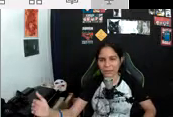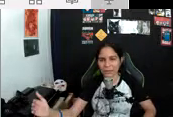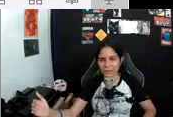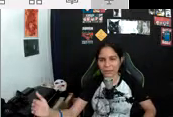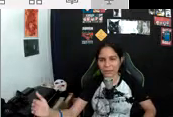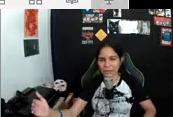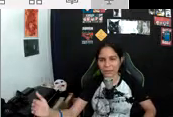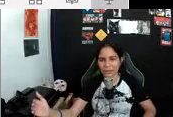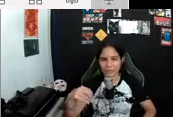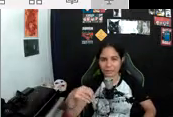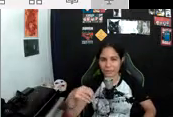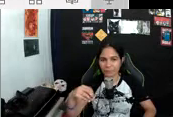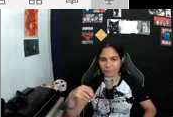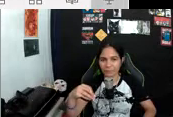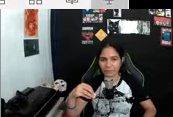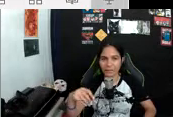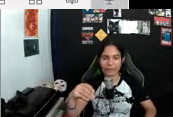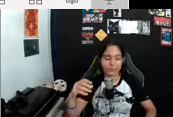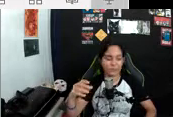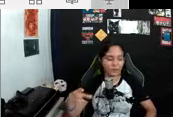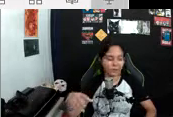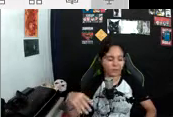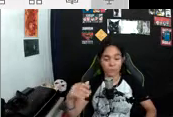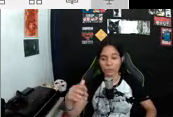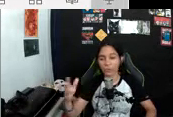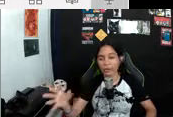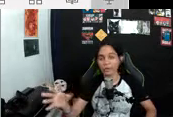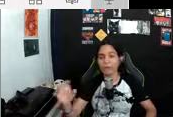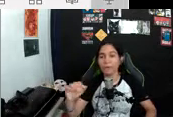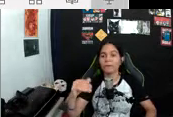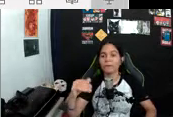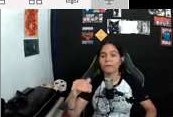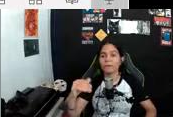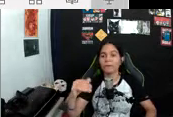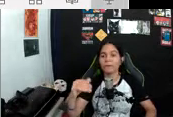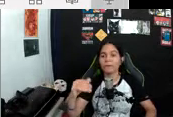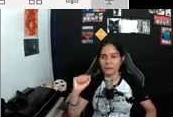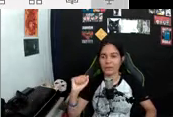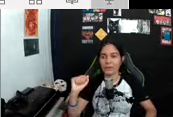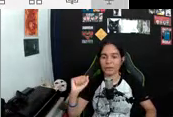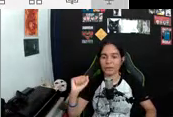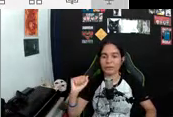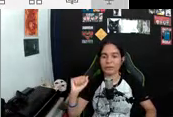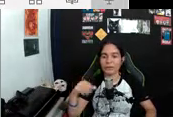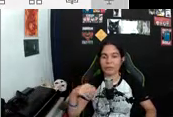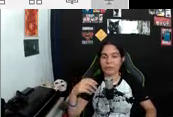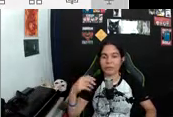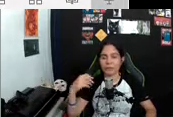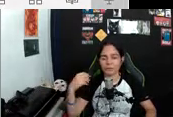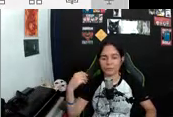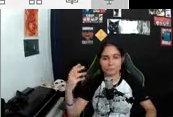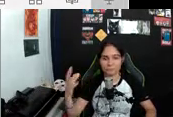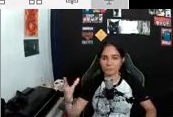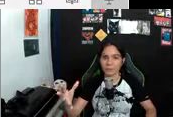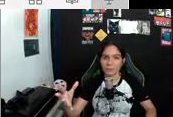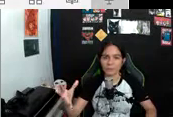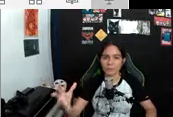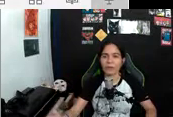inexistente o número de profissionais ali, certo? Caso isso ocorra, aí vai ser, sim, né,